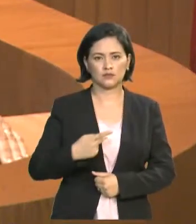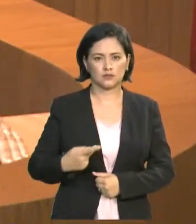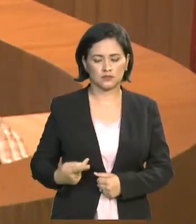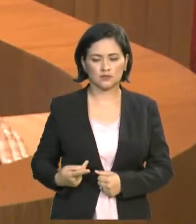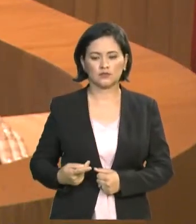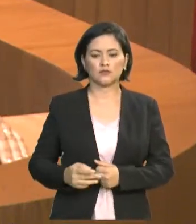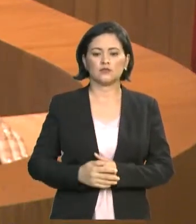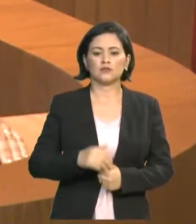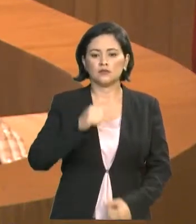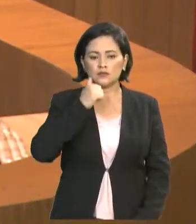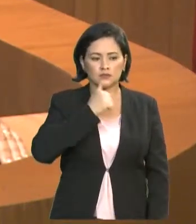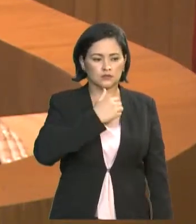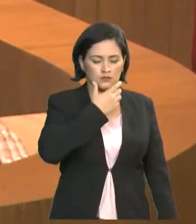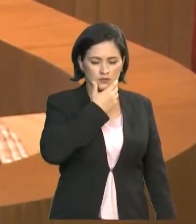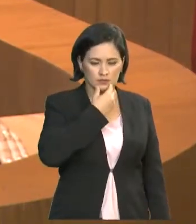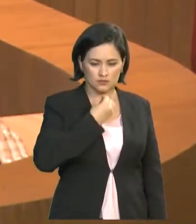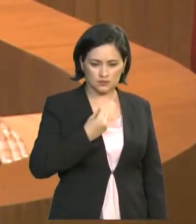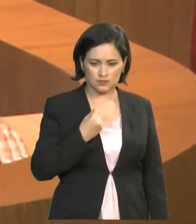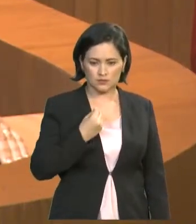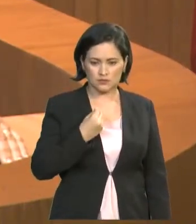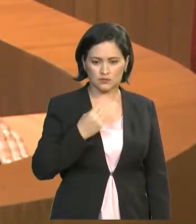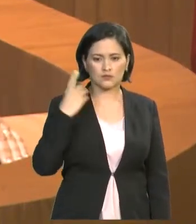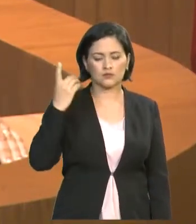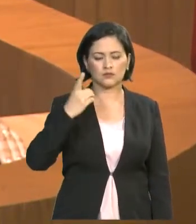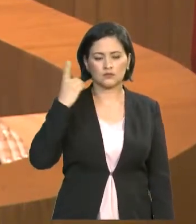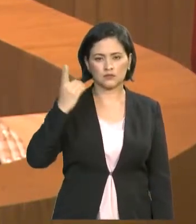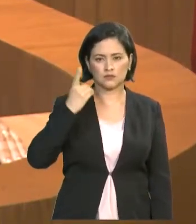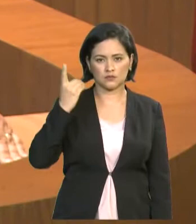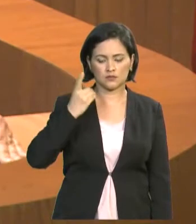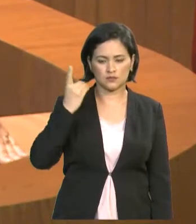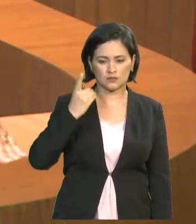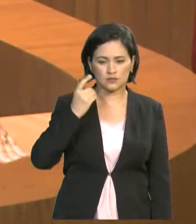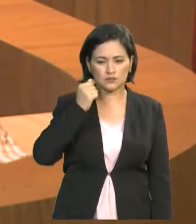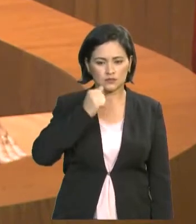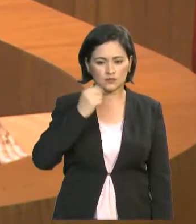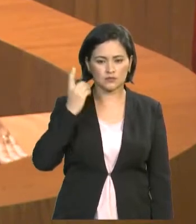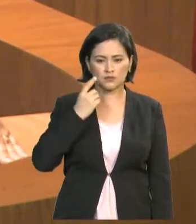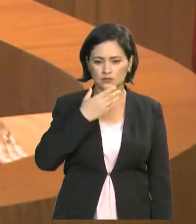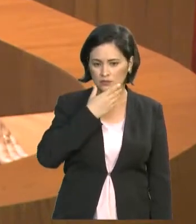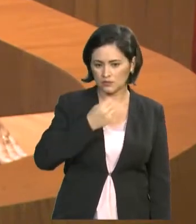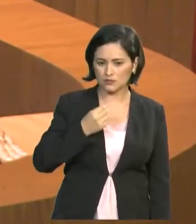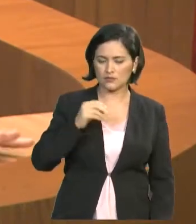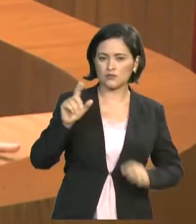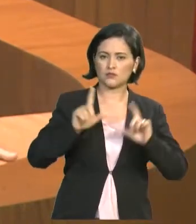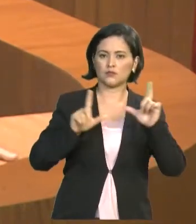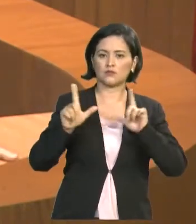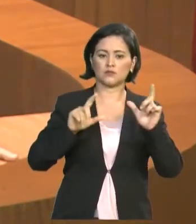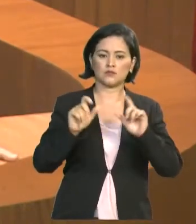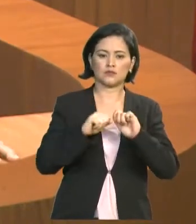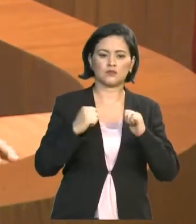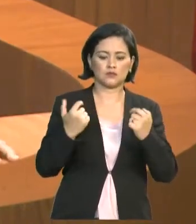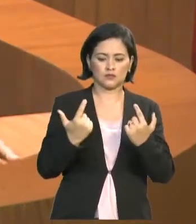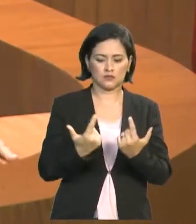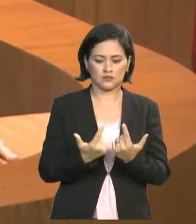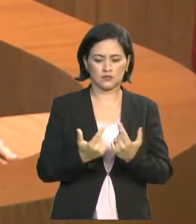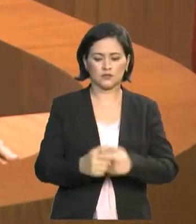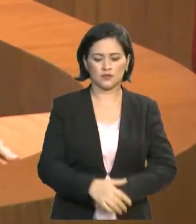Senhores e senhoras, deputados e deputadas, TV Assembleia,